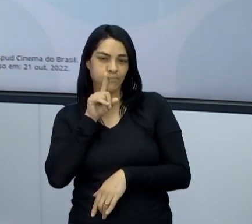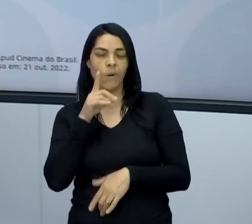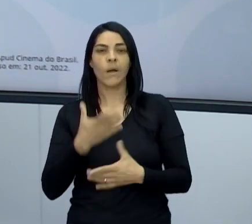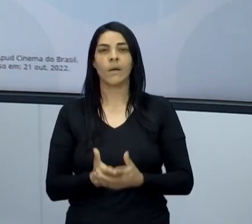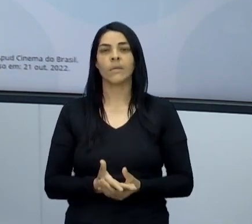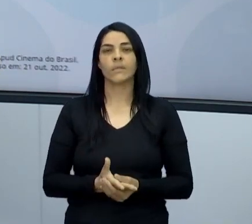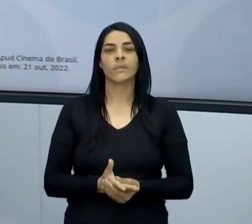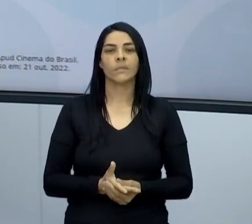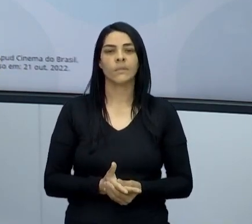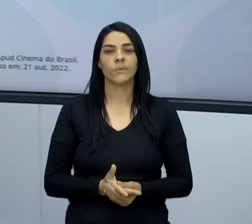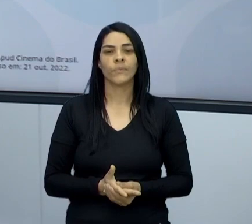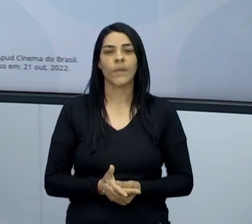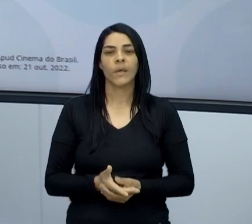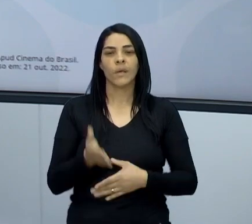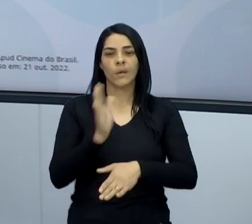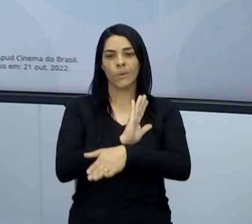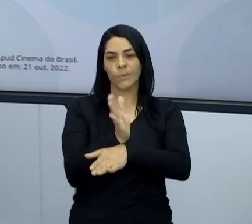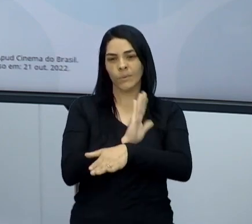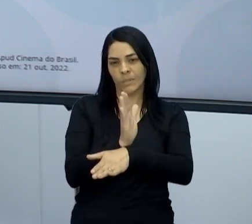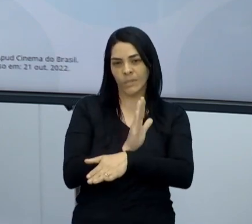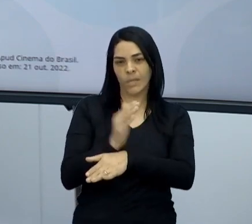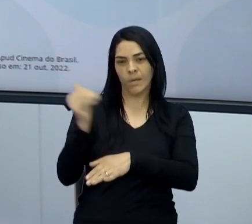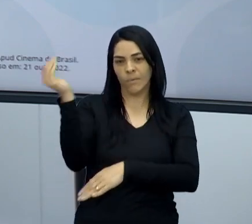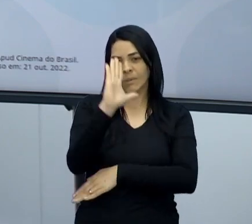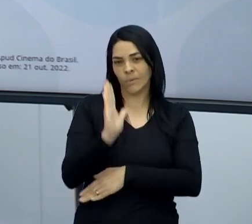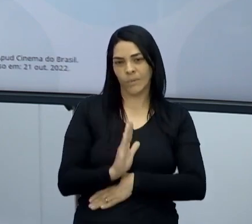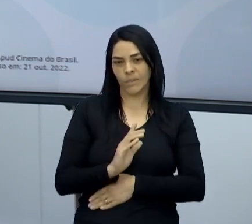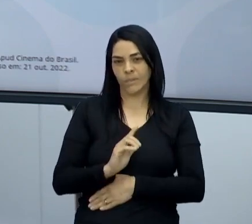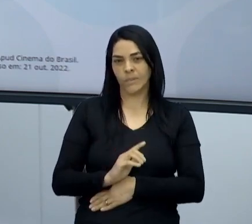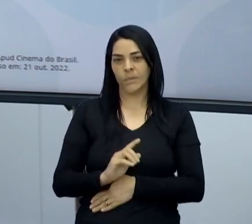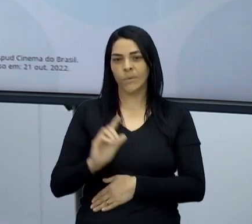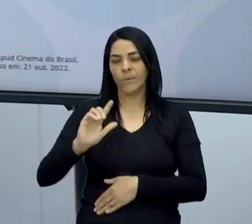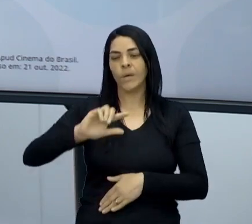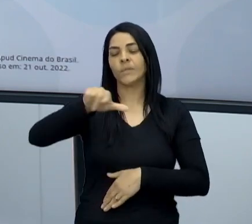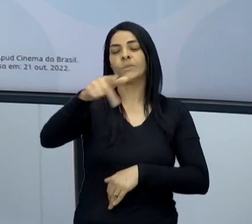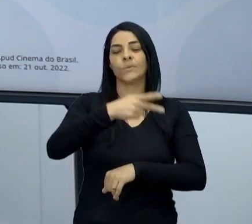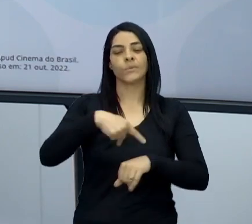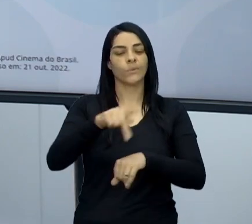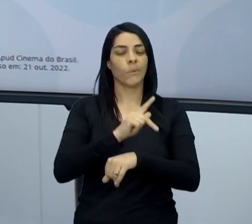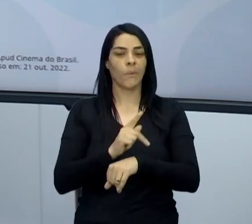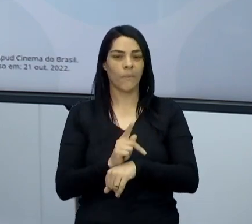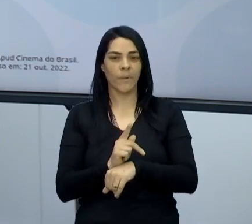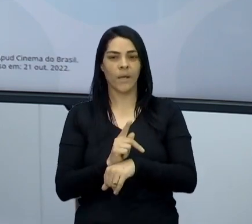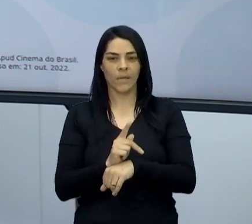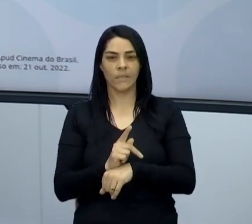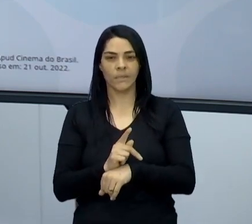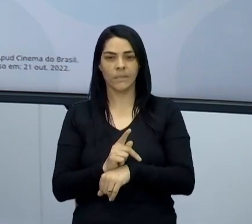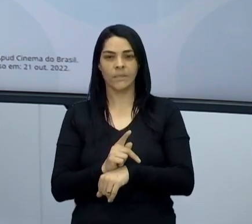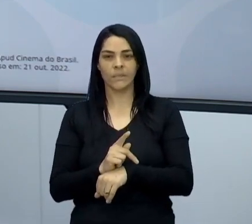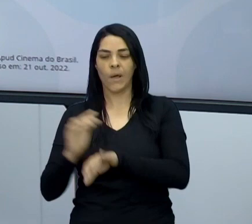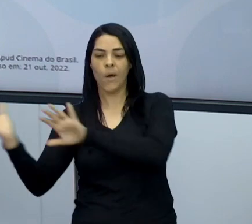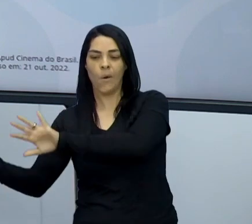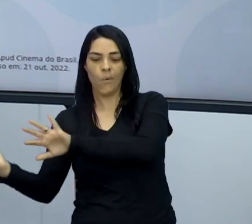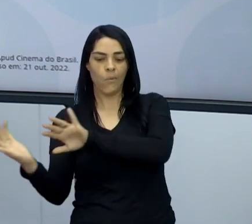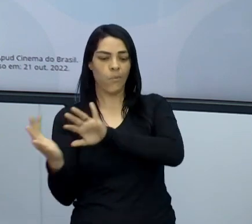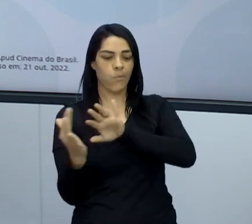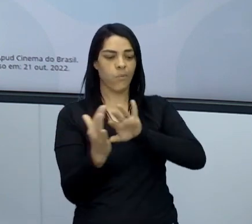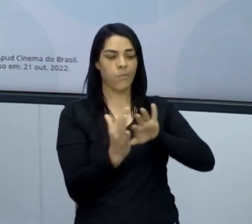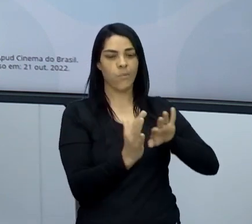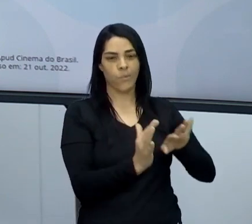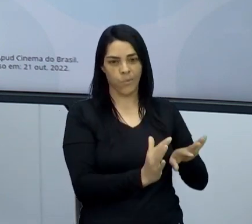seja, o cinema americano no Brasil, ele não é estrangeiro, ele é quase que o cinema. A invasão